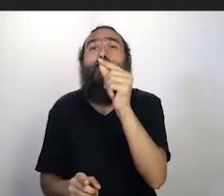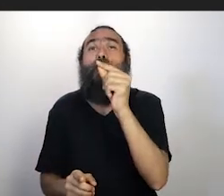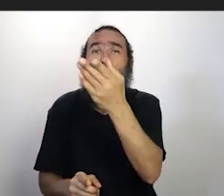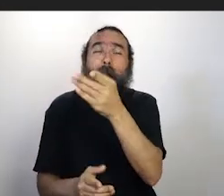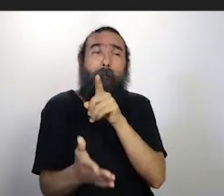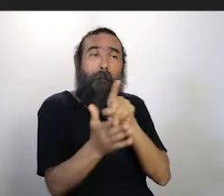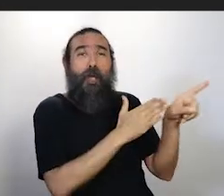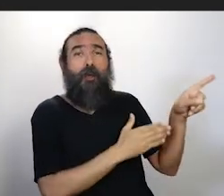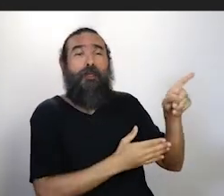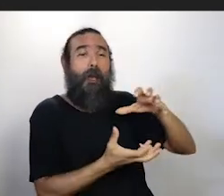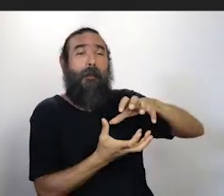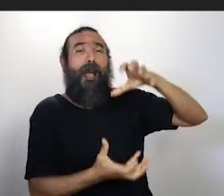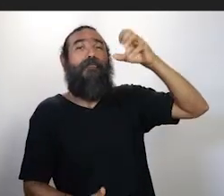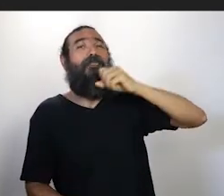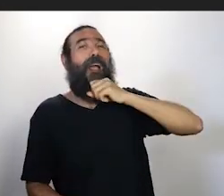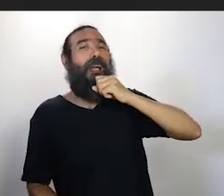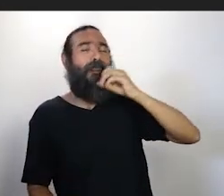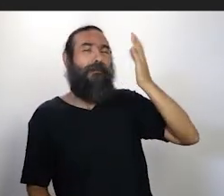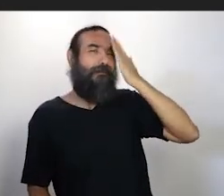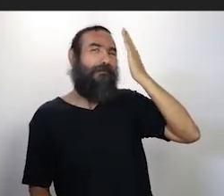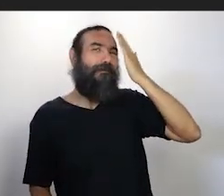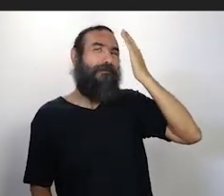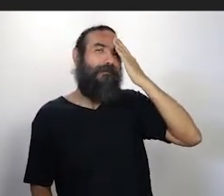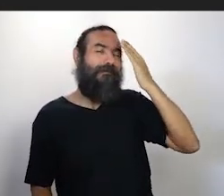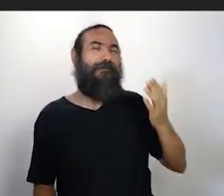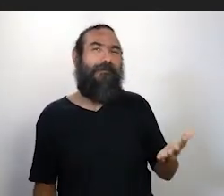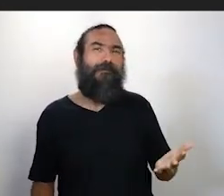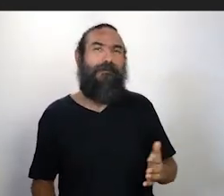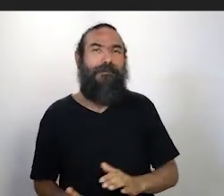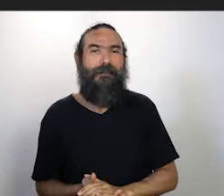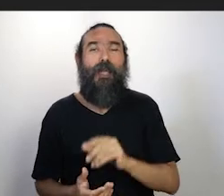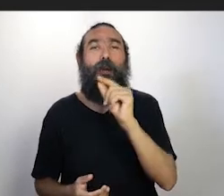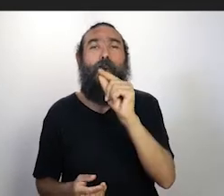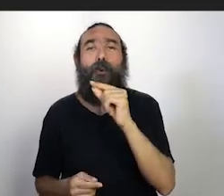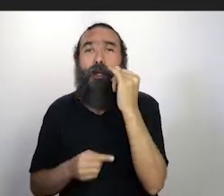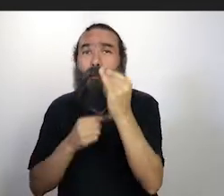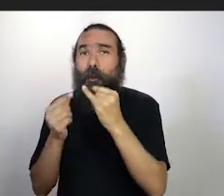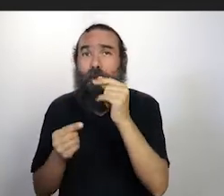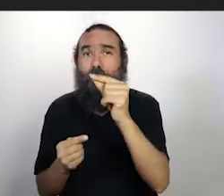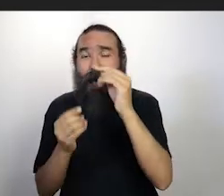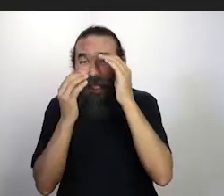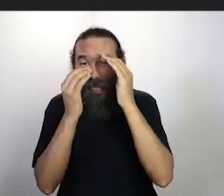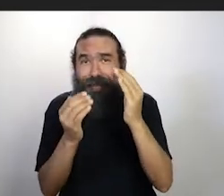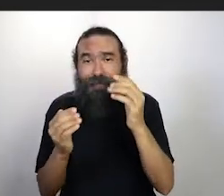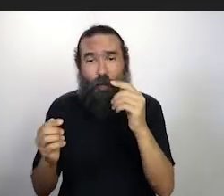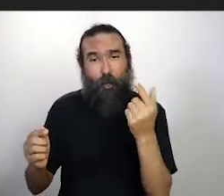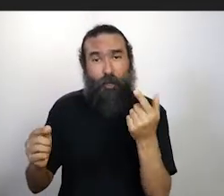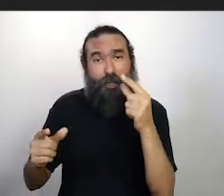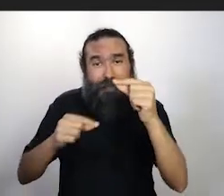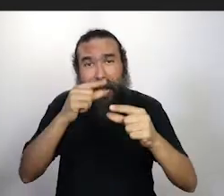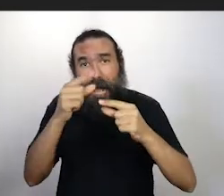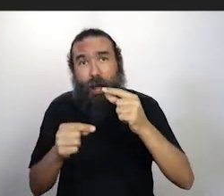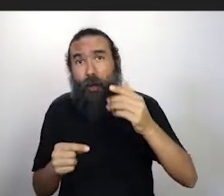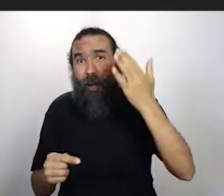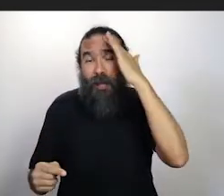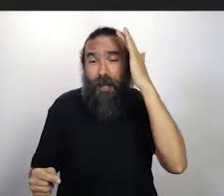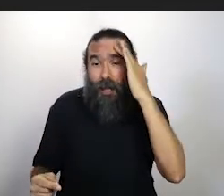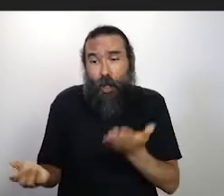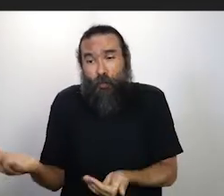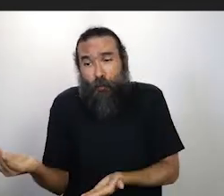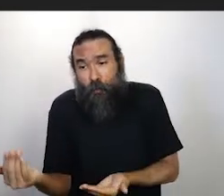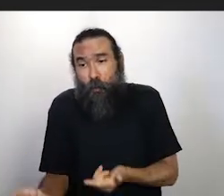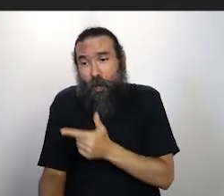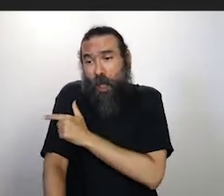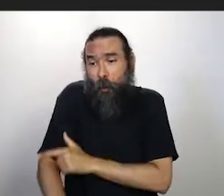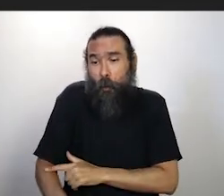chargezinha que vi na internet, que eu penso que tem a ver também com esse diálogo que a gente está tendo hoje, né, de juventudes,